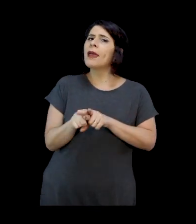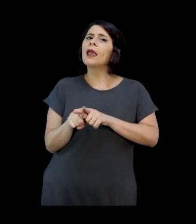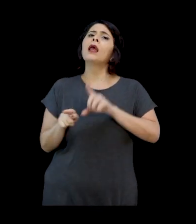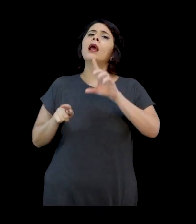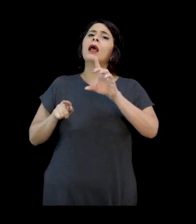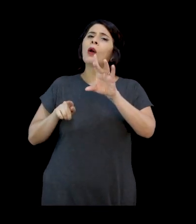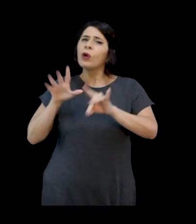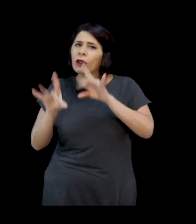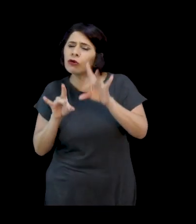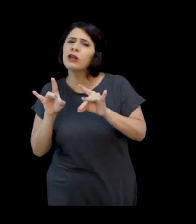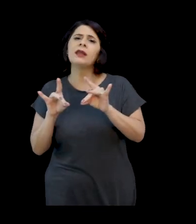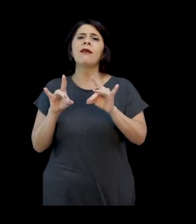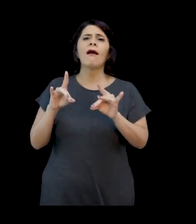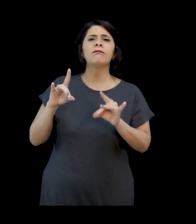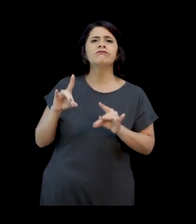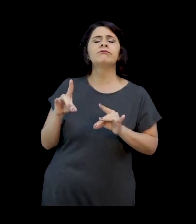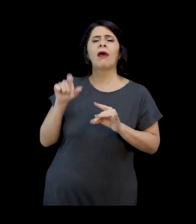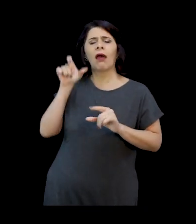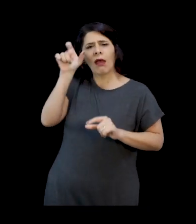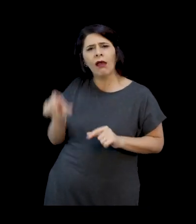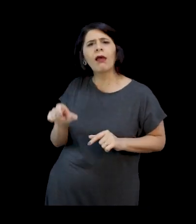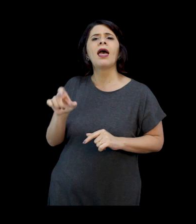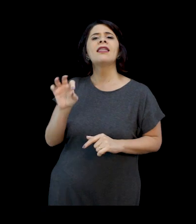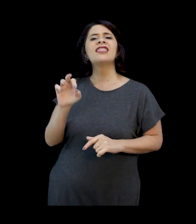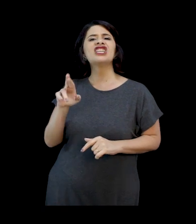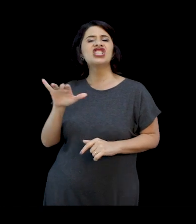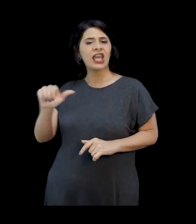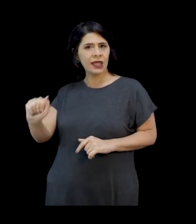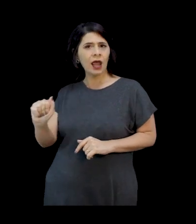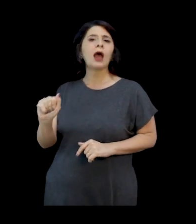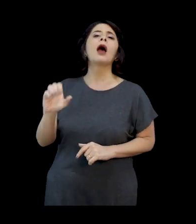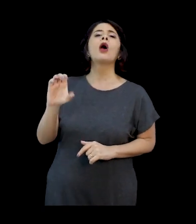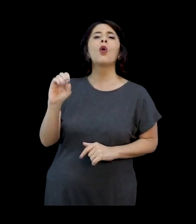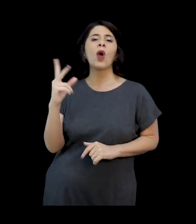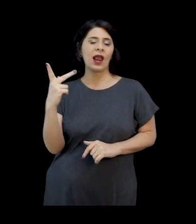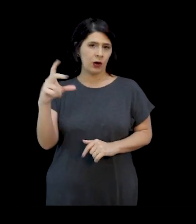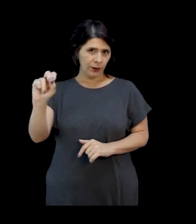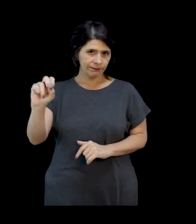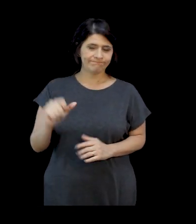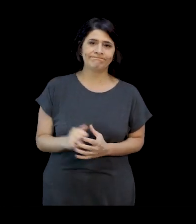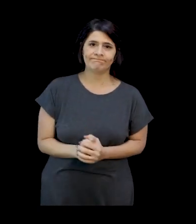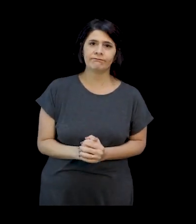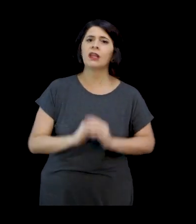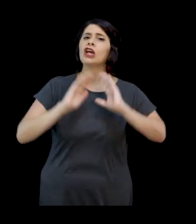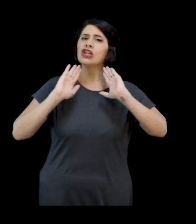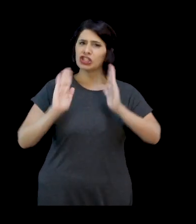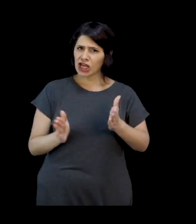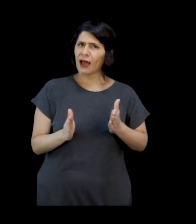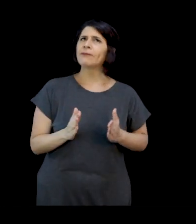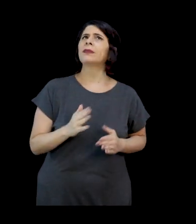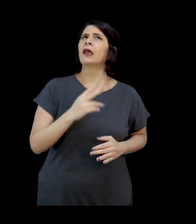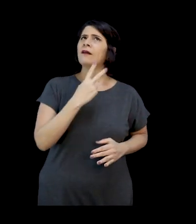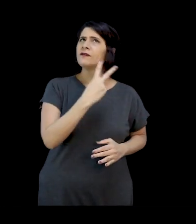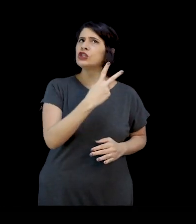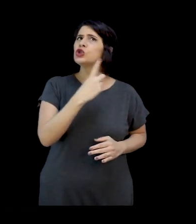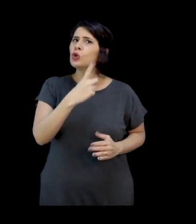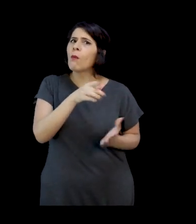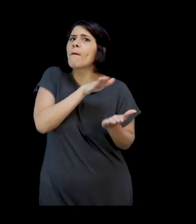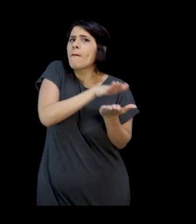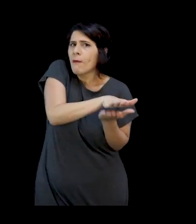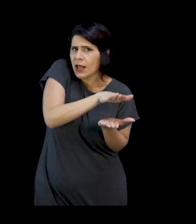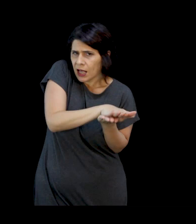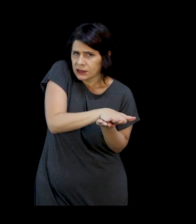Coelho. Esse título é o 21º livro da publicação. 21ª publicação